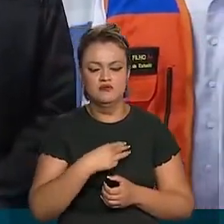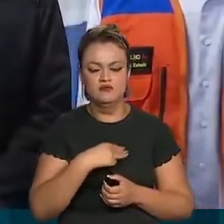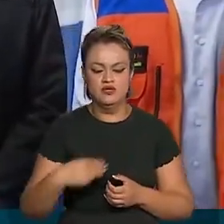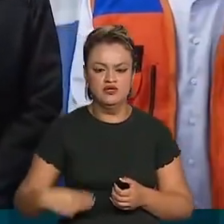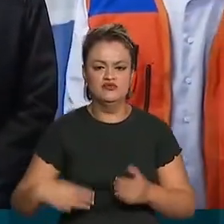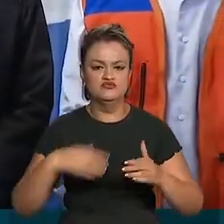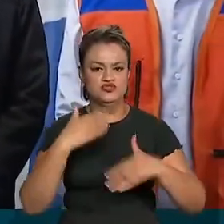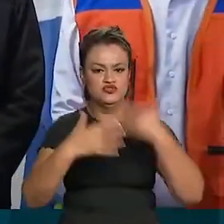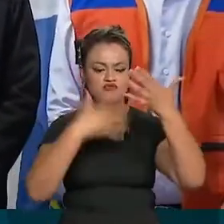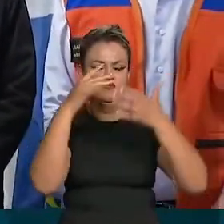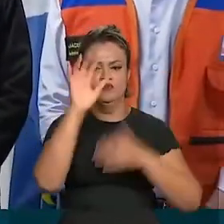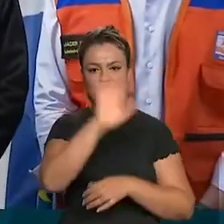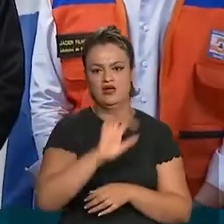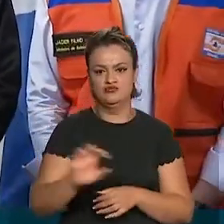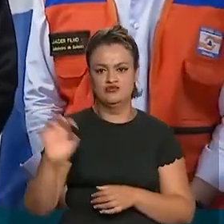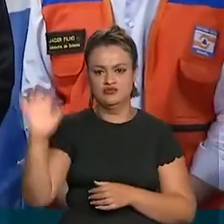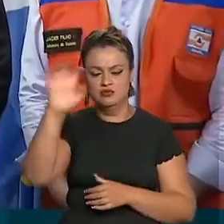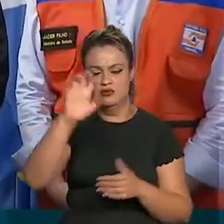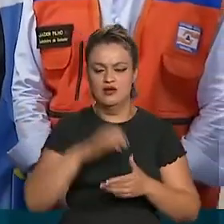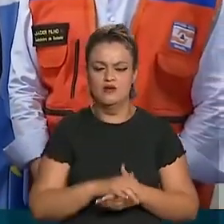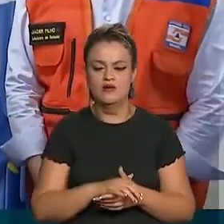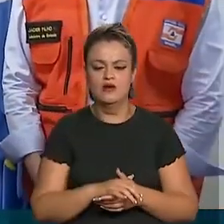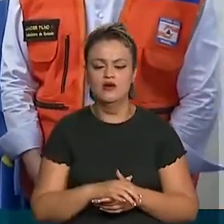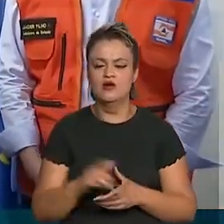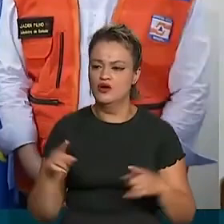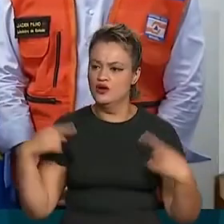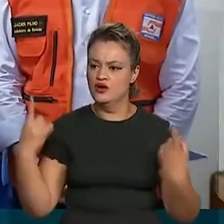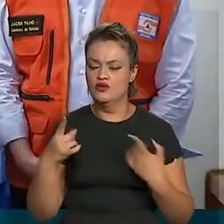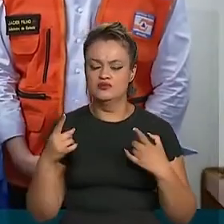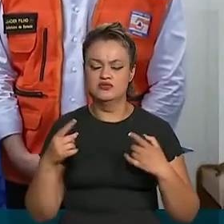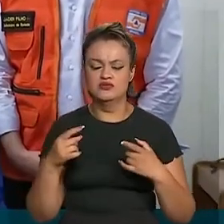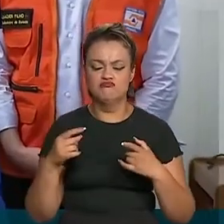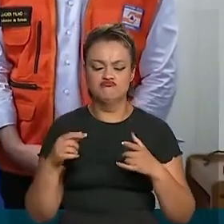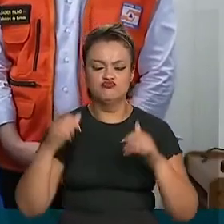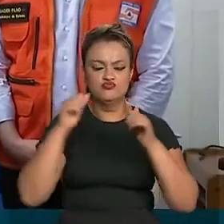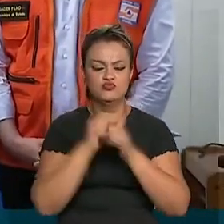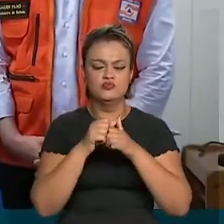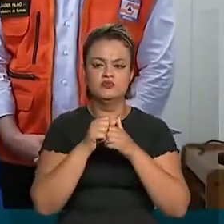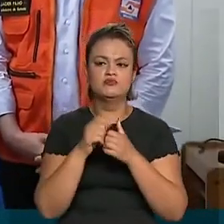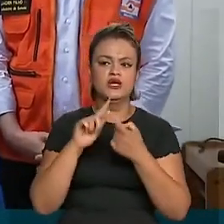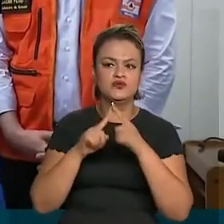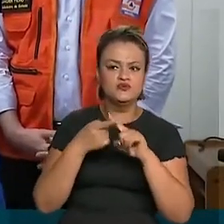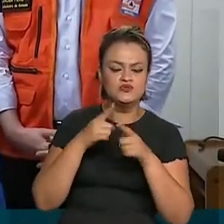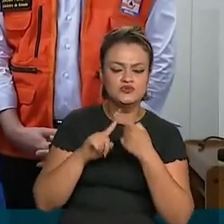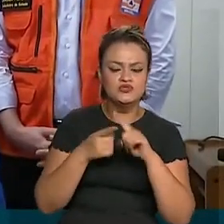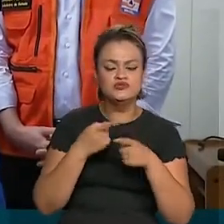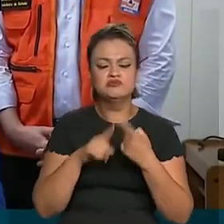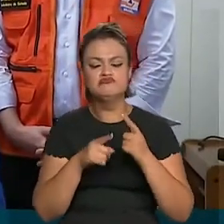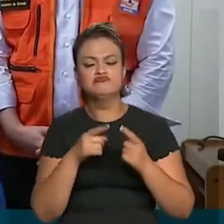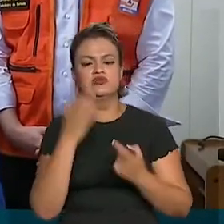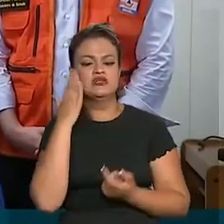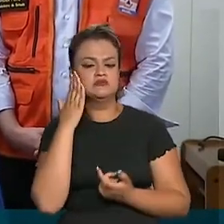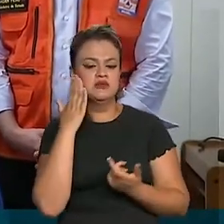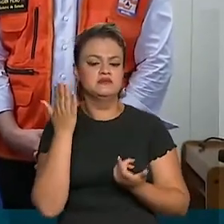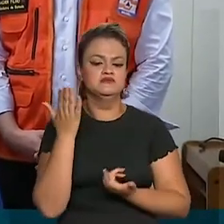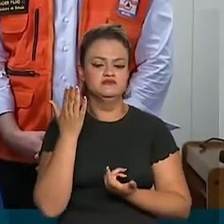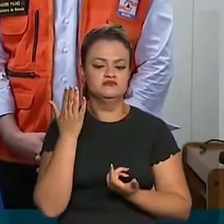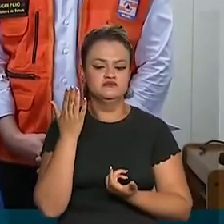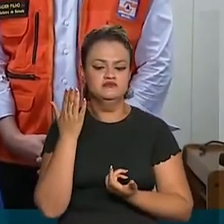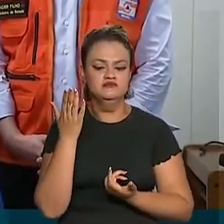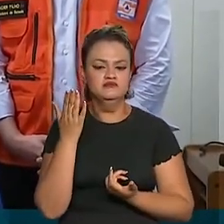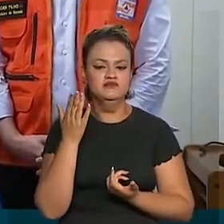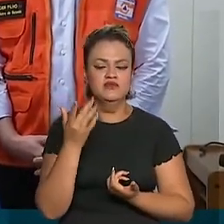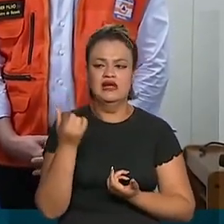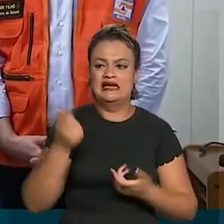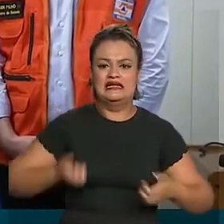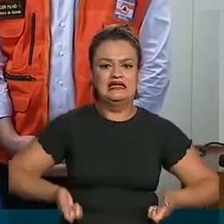do Desenvolvimento Regional, para que a gente possa discutir com o Edinho e saber, sabe, o quanto